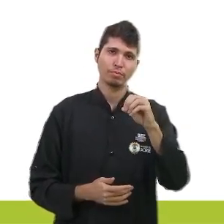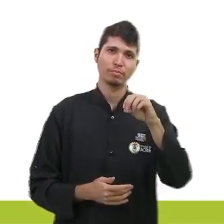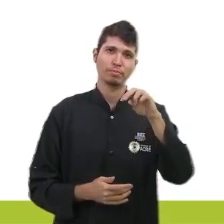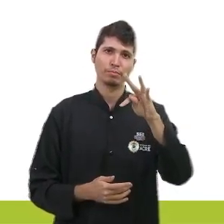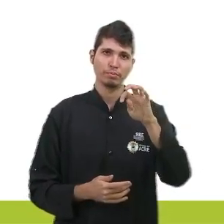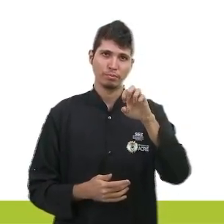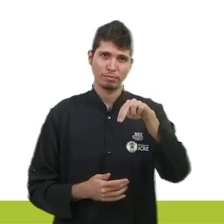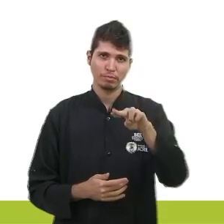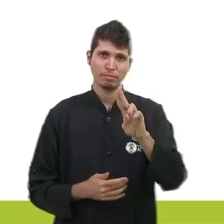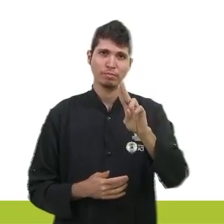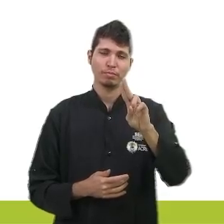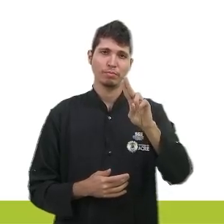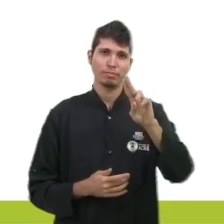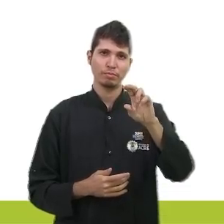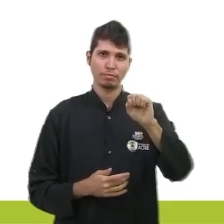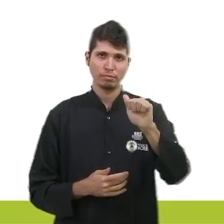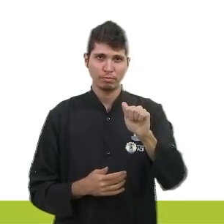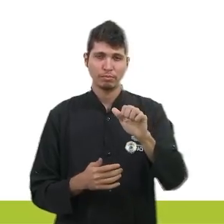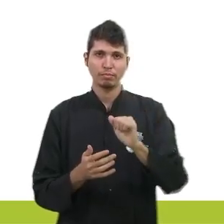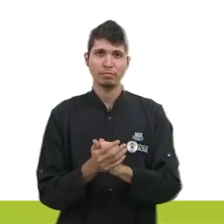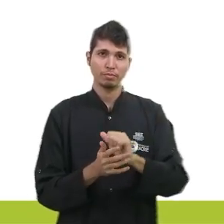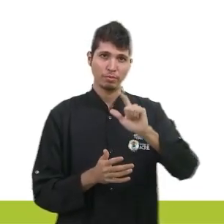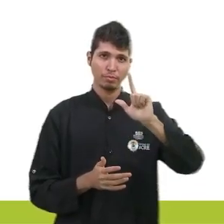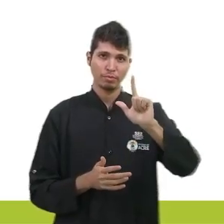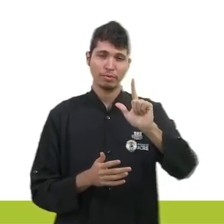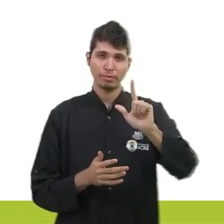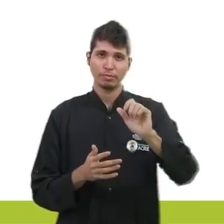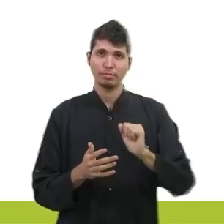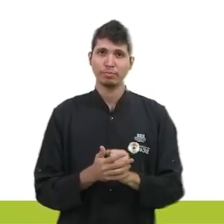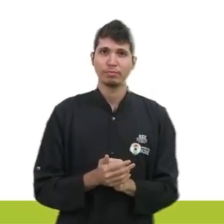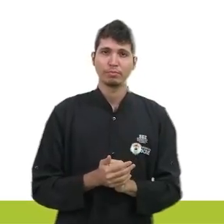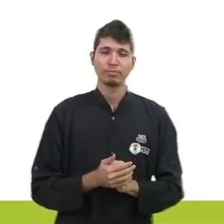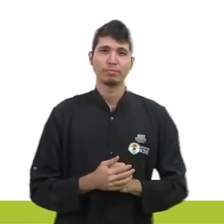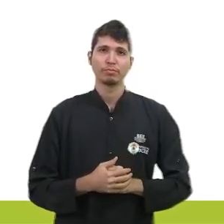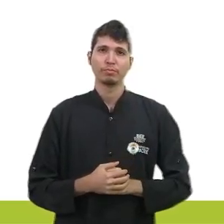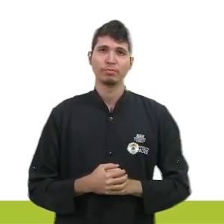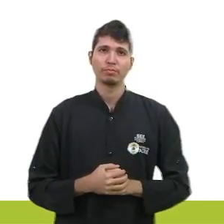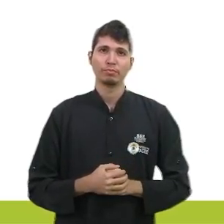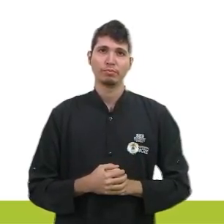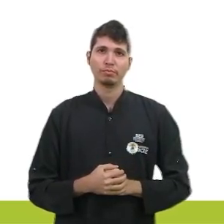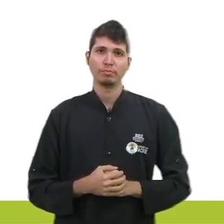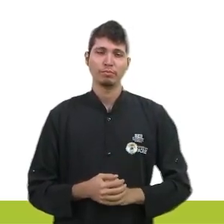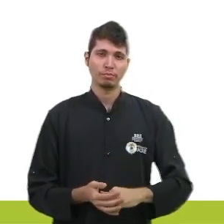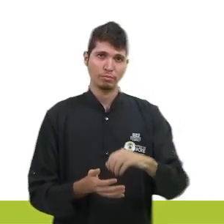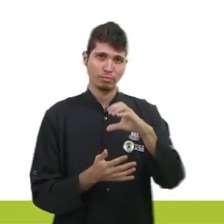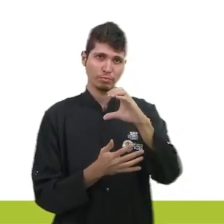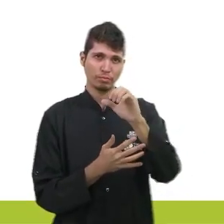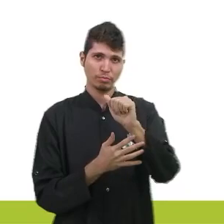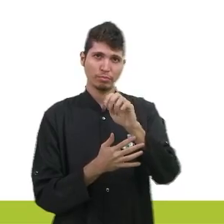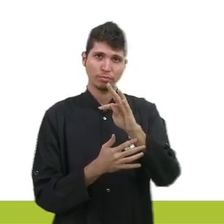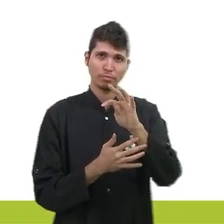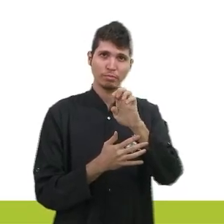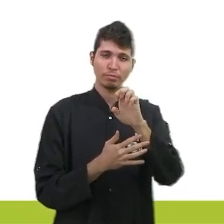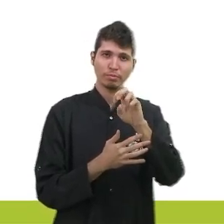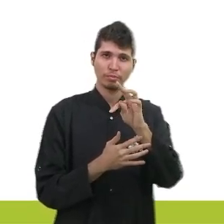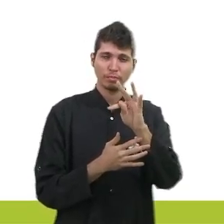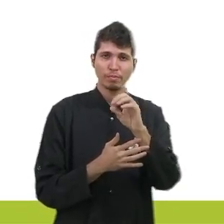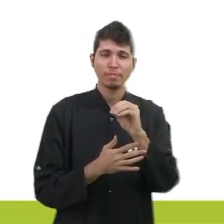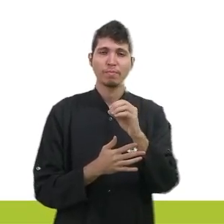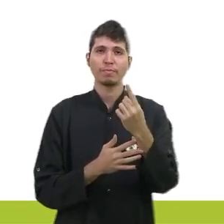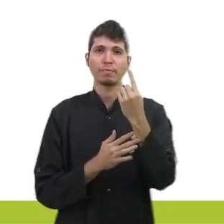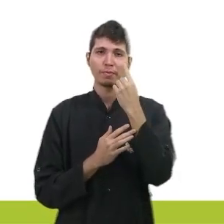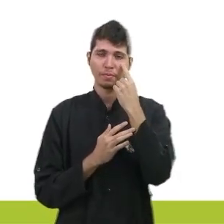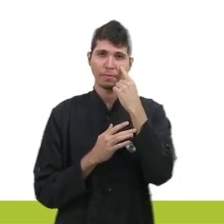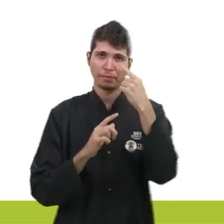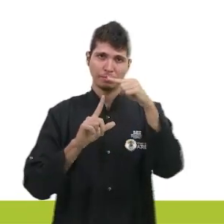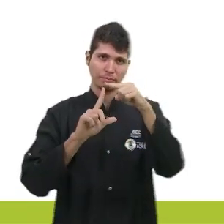e o H e o L sobre 2 são catetos. Então, cateto e também é cateto. Olha para o